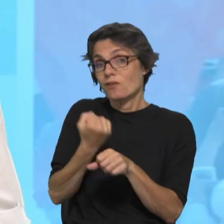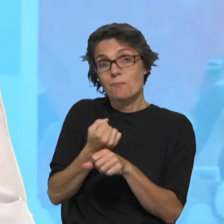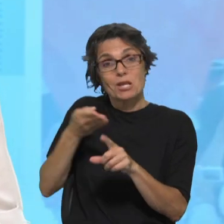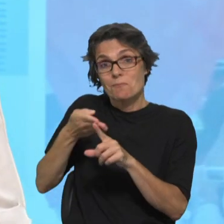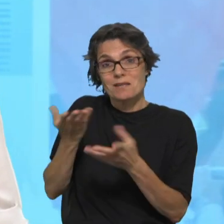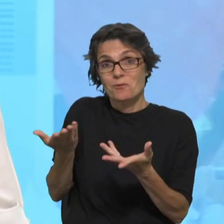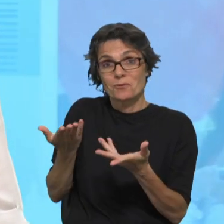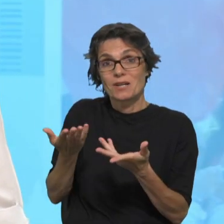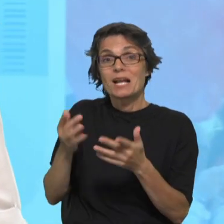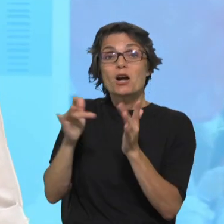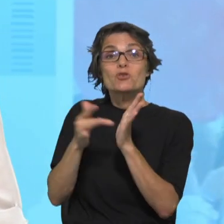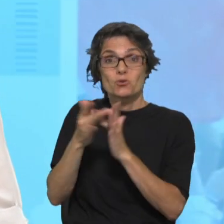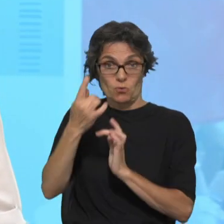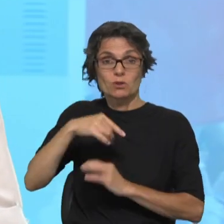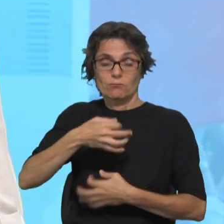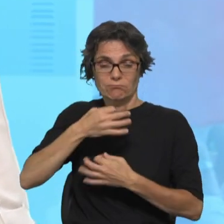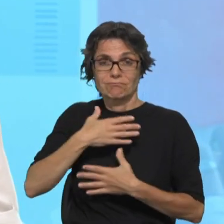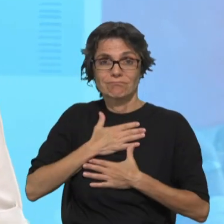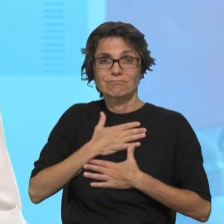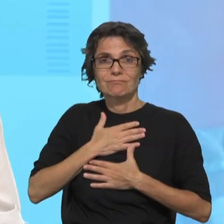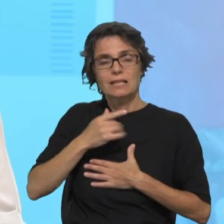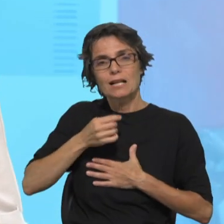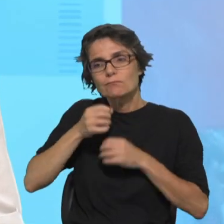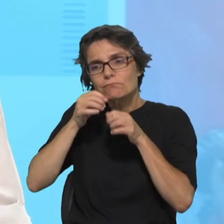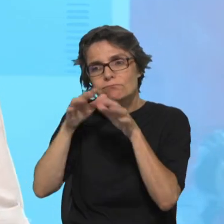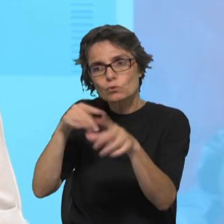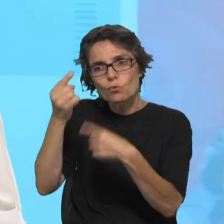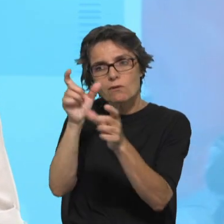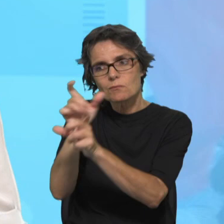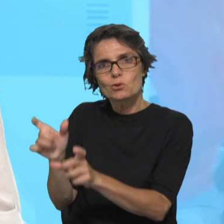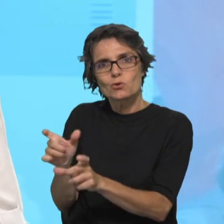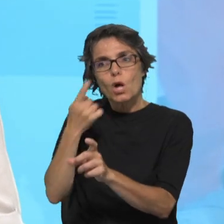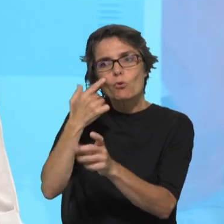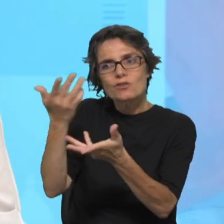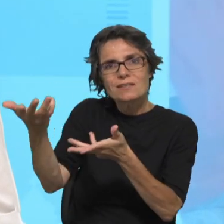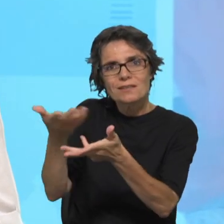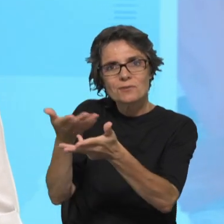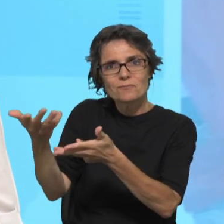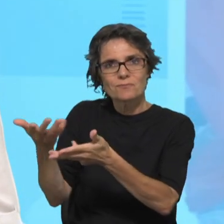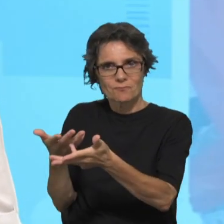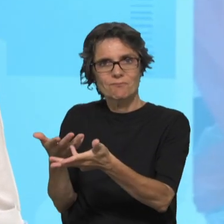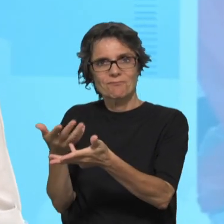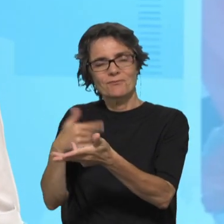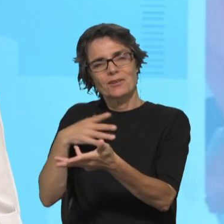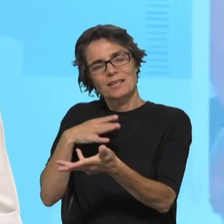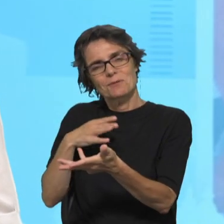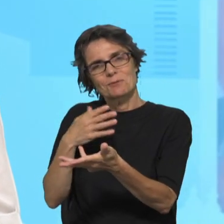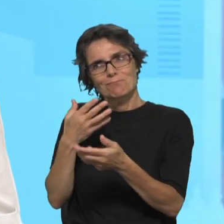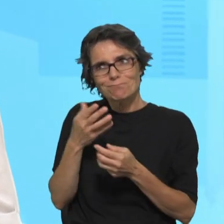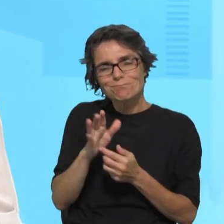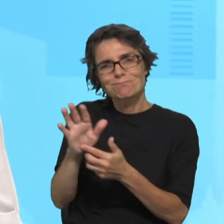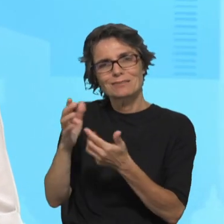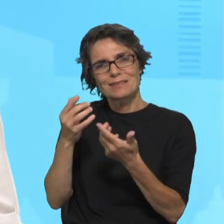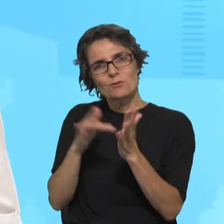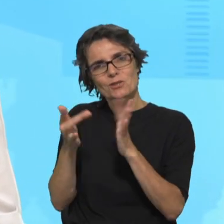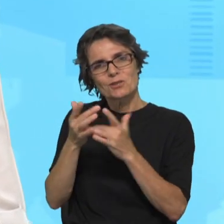missionário de levar Jesus que nós acreditamos a outras pessoas, a querer mostrar-lhes este nosso Jesus, este